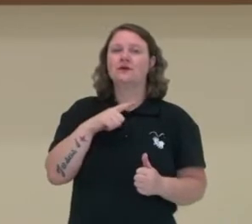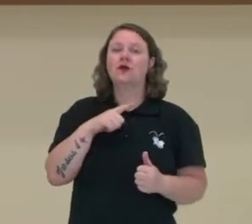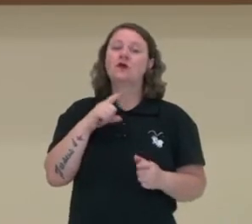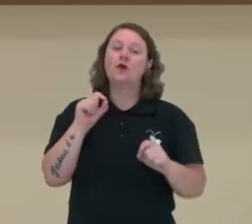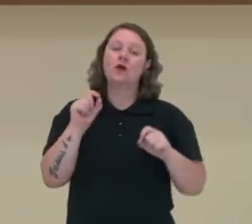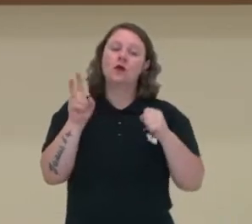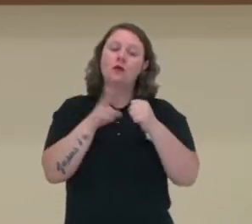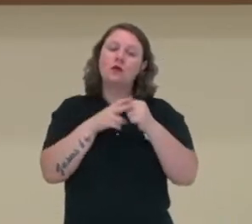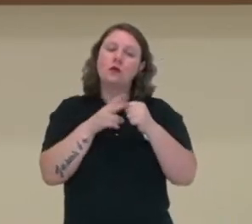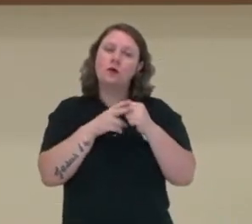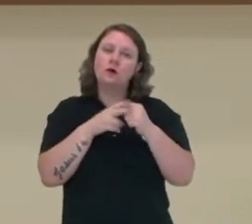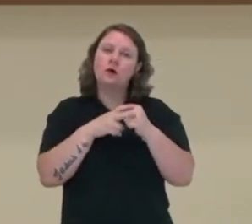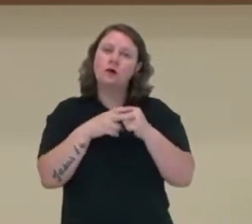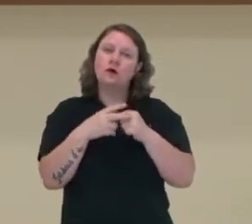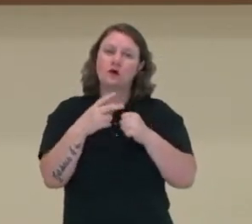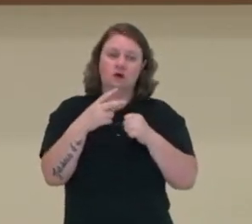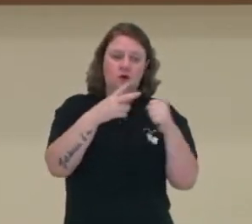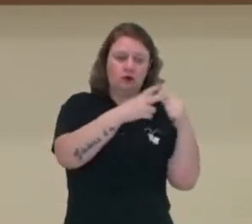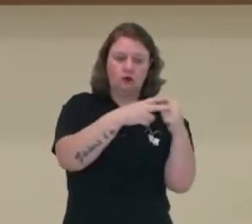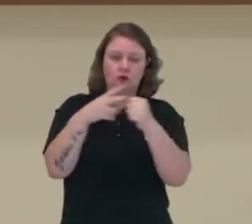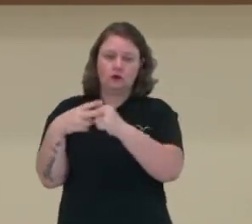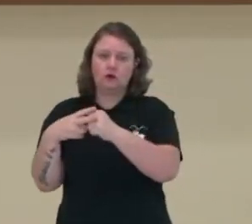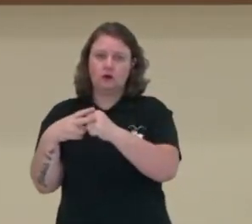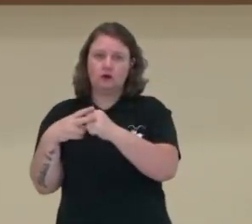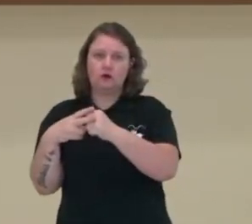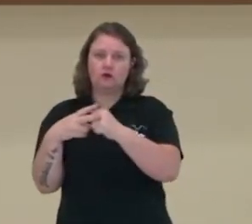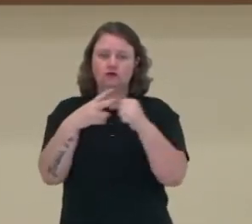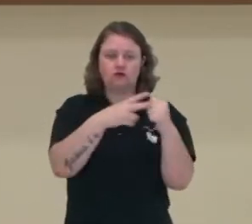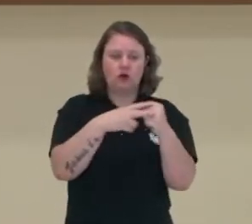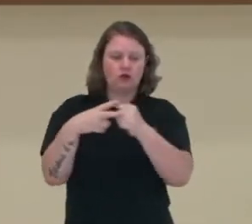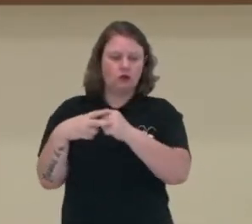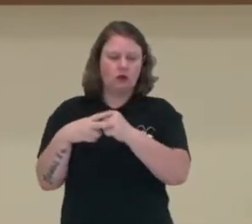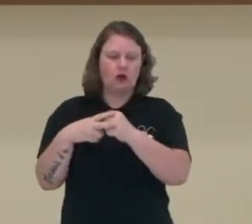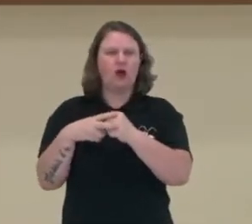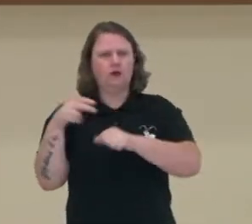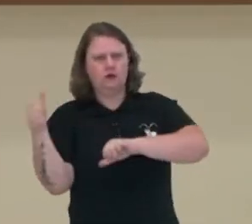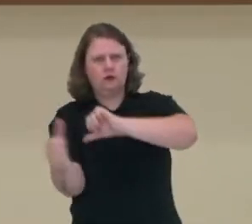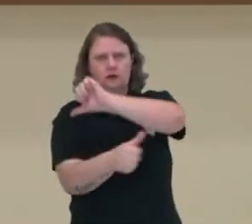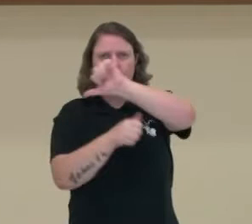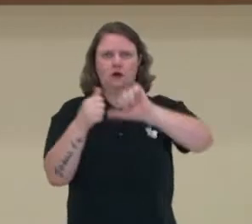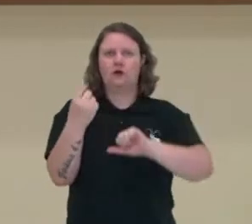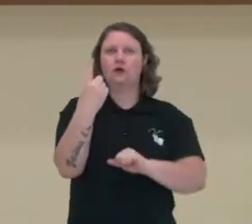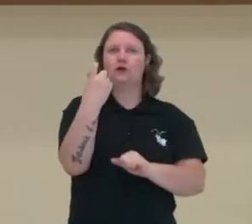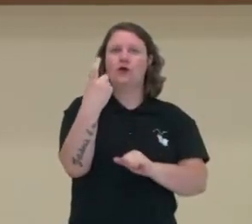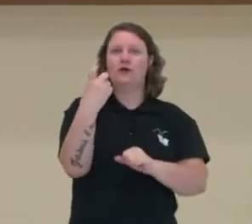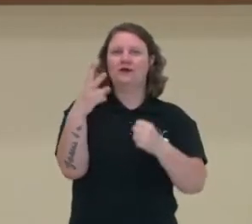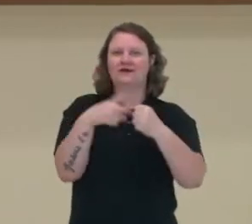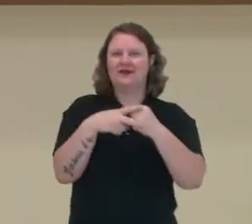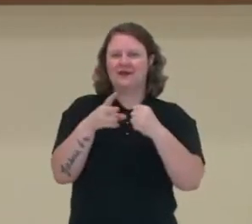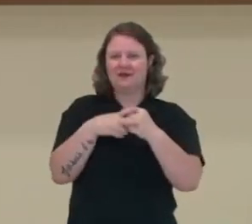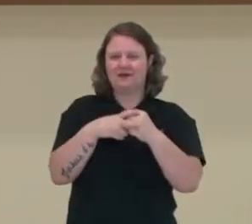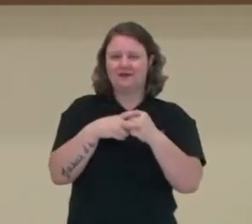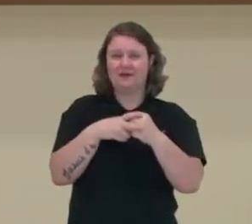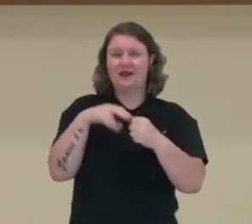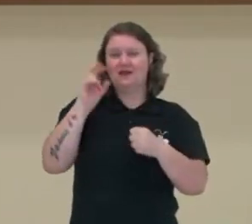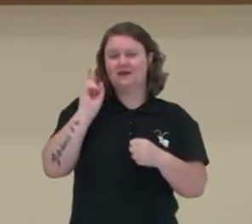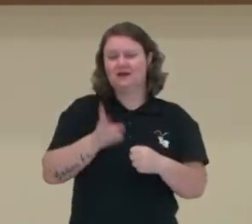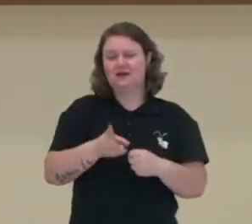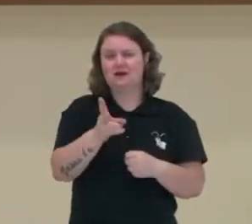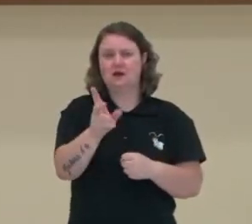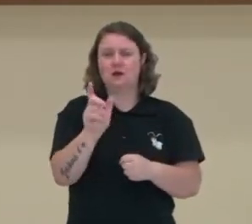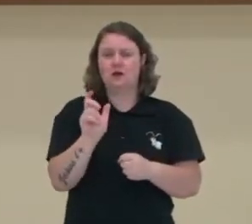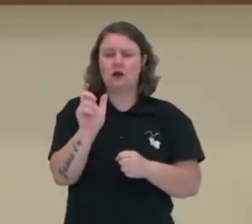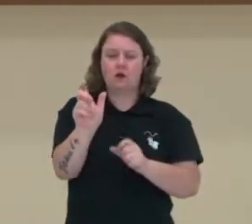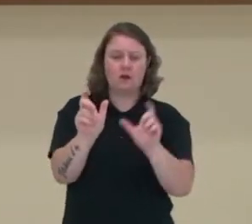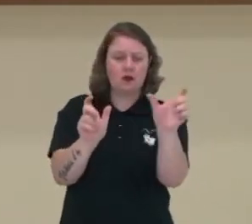por apenas um verbo, certo? Mas sempre então que o verbo estiver ao lado do outro, então